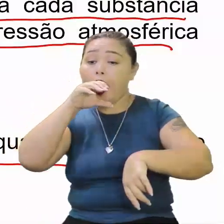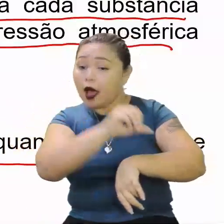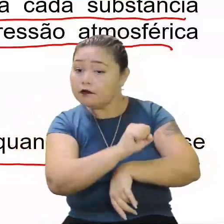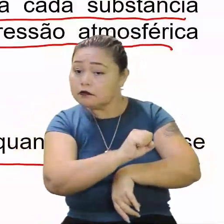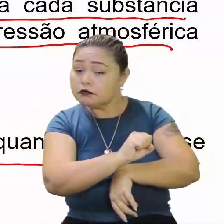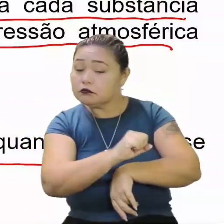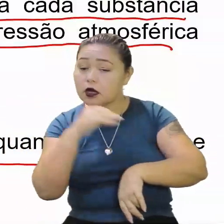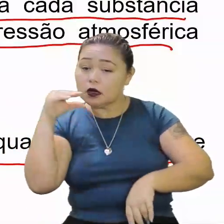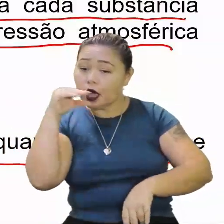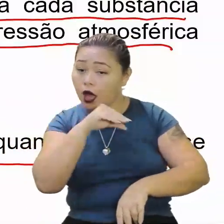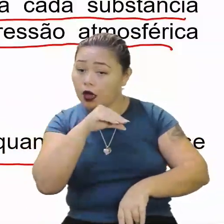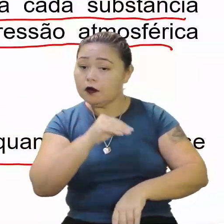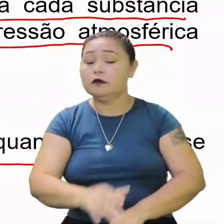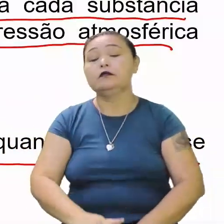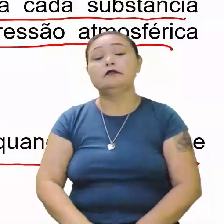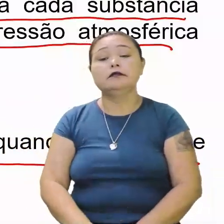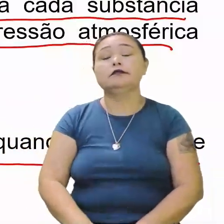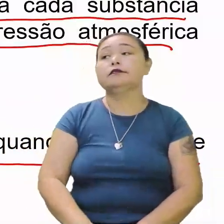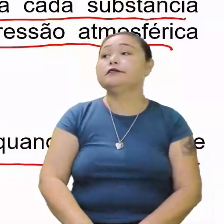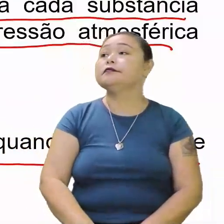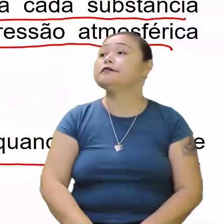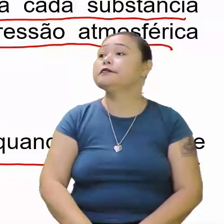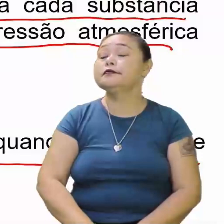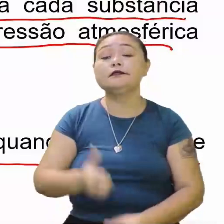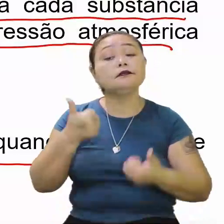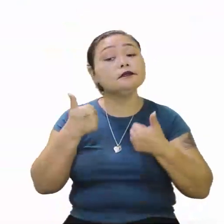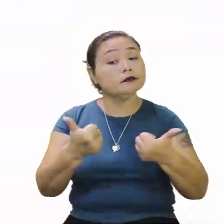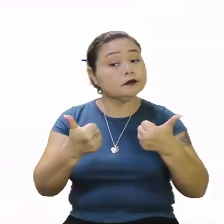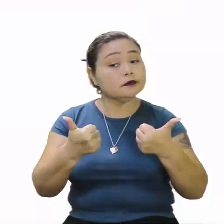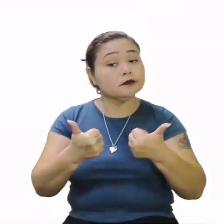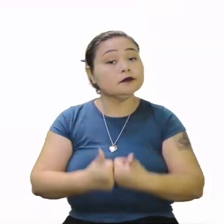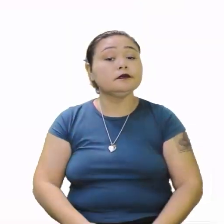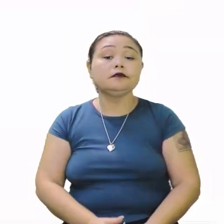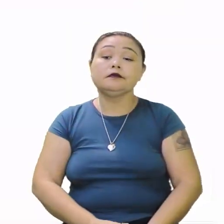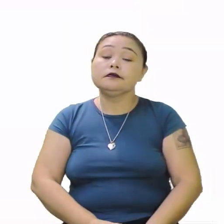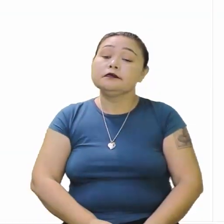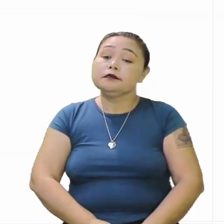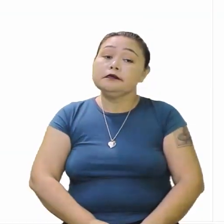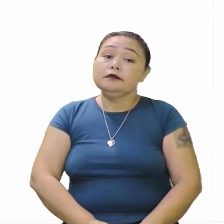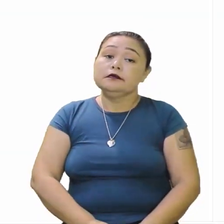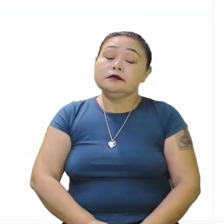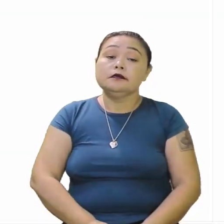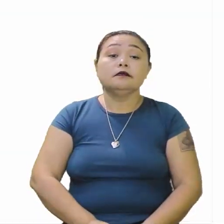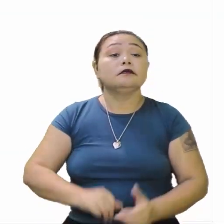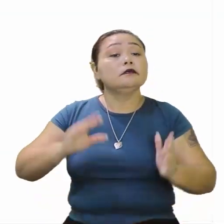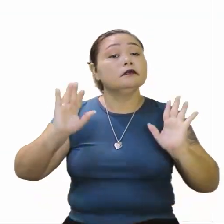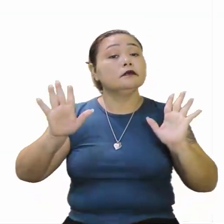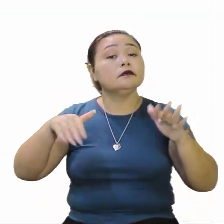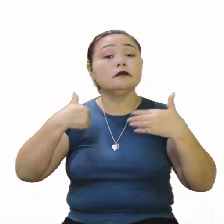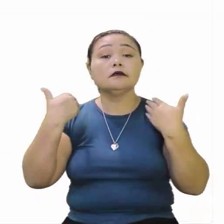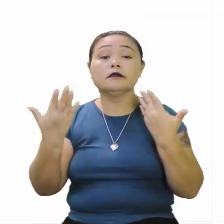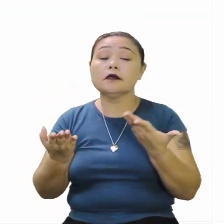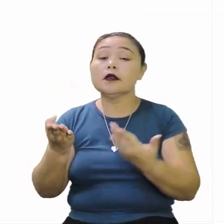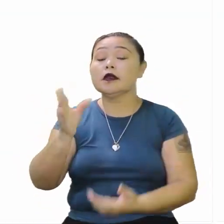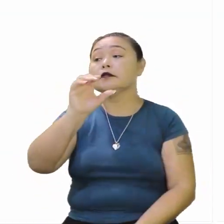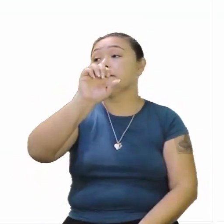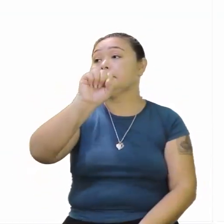instantaneamente vaporizada. Valeu? Com relação à